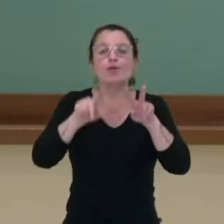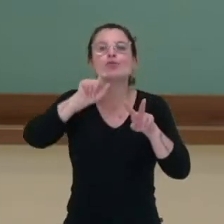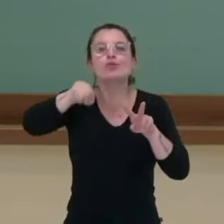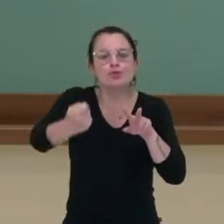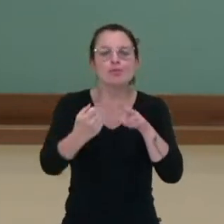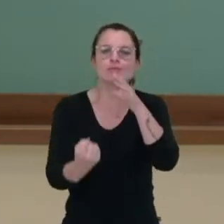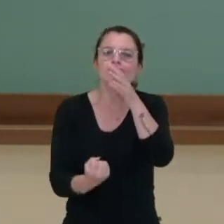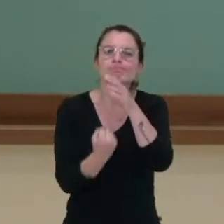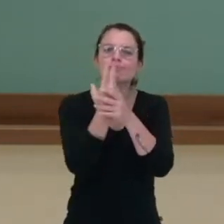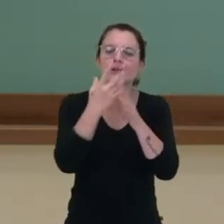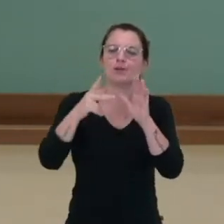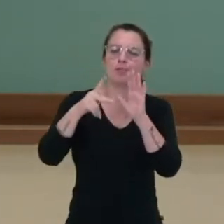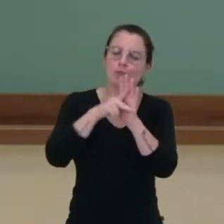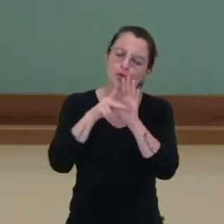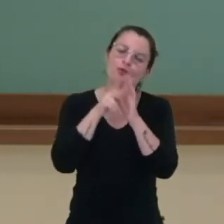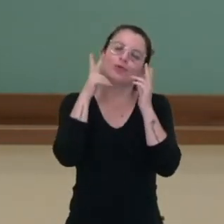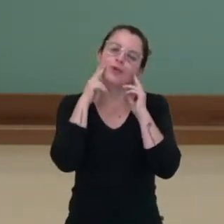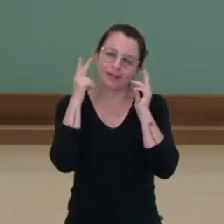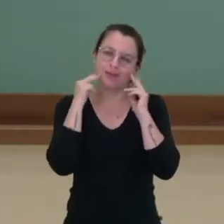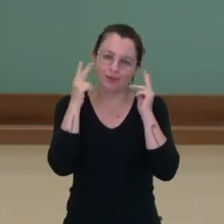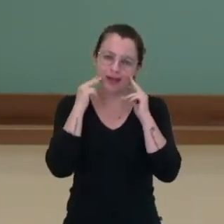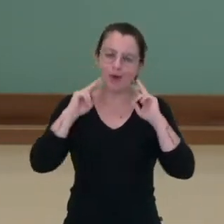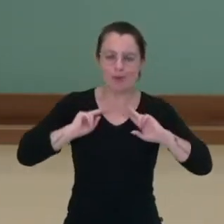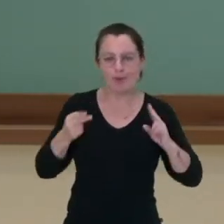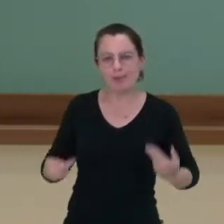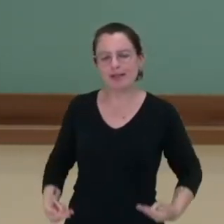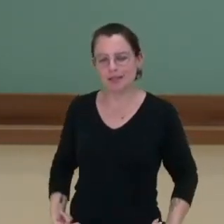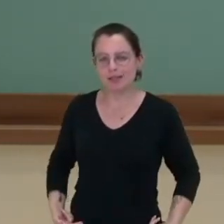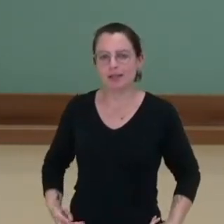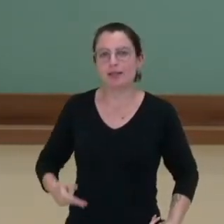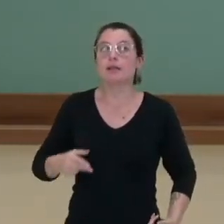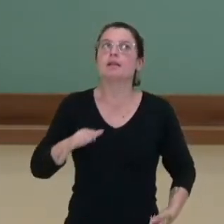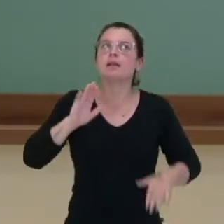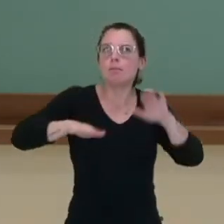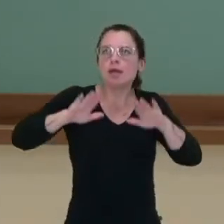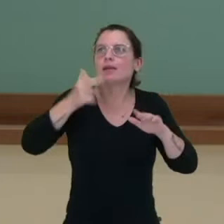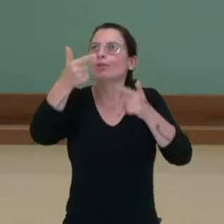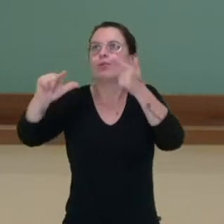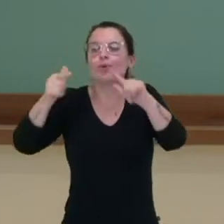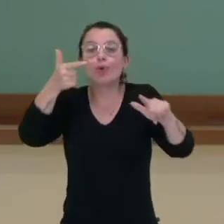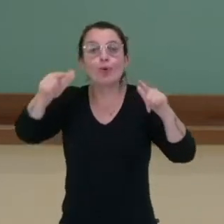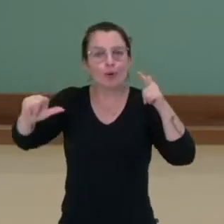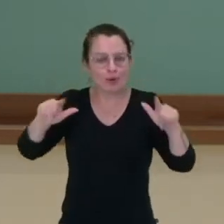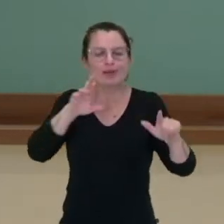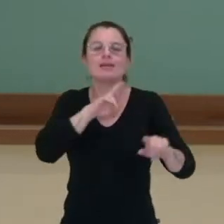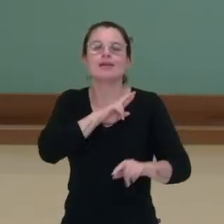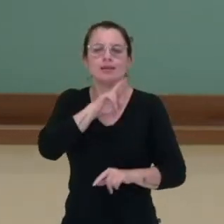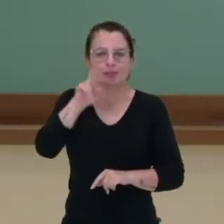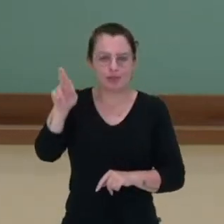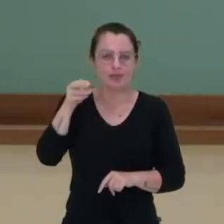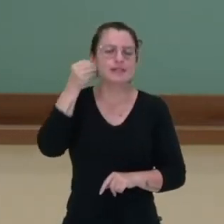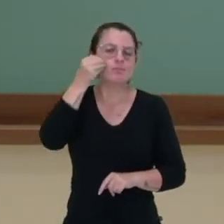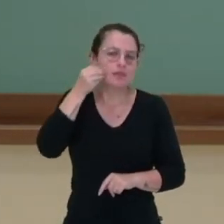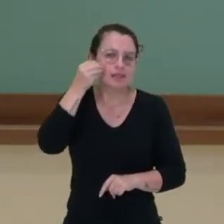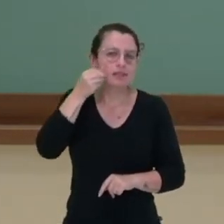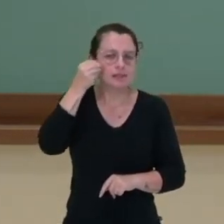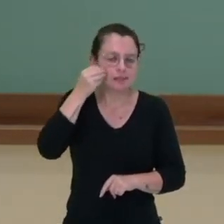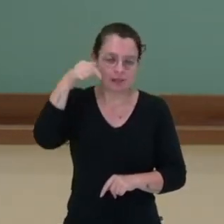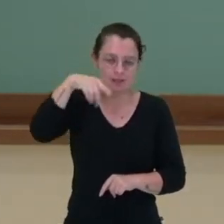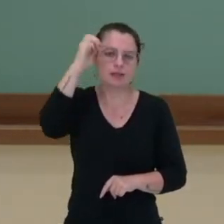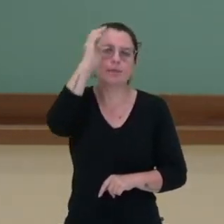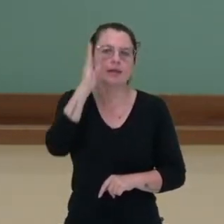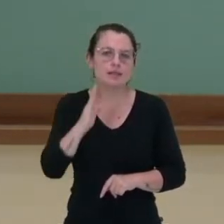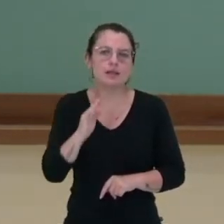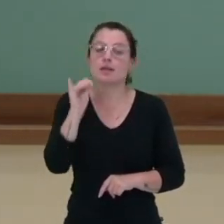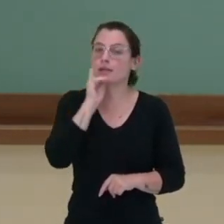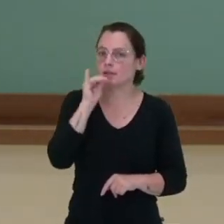surgimento do mundo, do homem, a partir de outras religiosidades que são vividas e experienciadas aqui no Brasil,